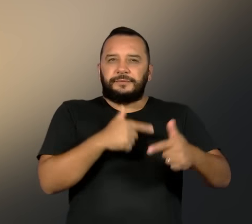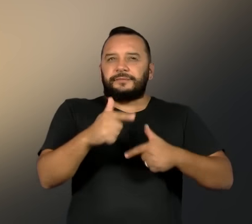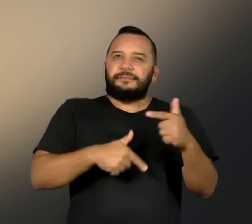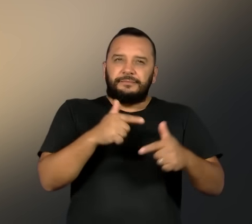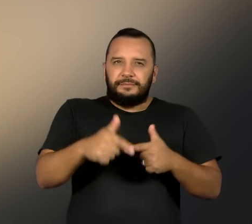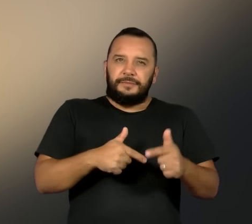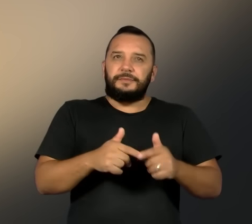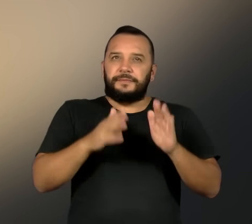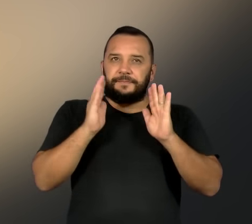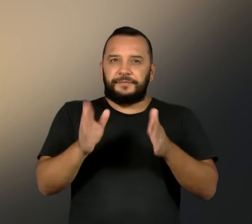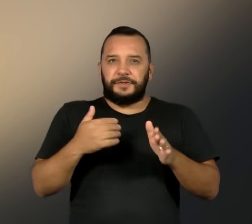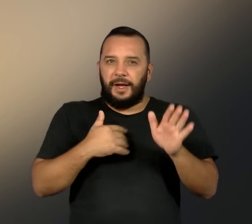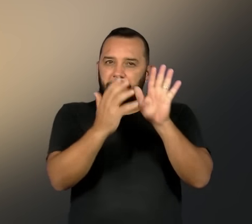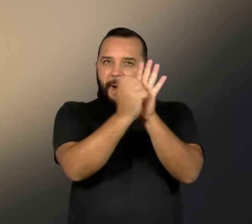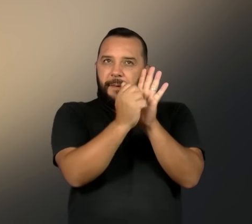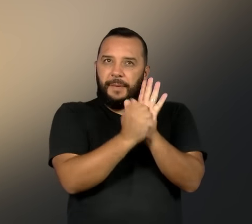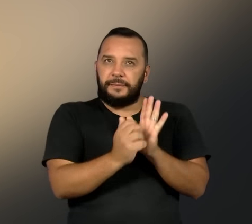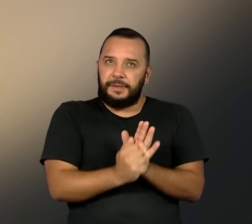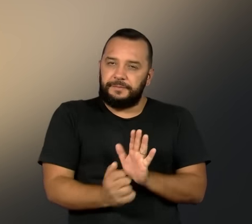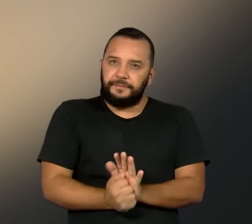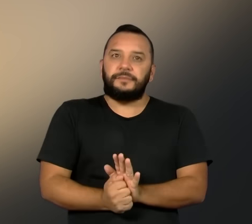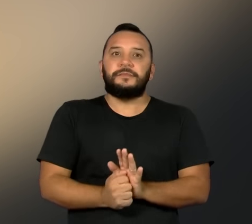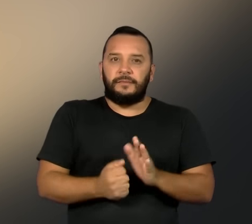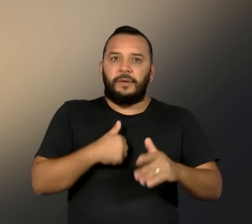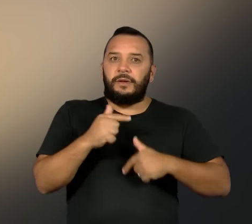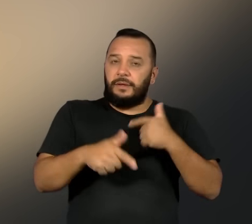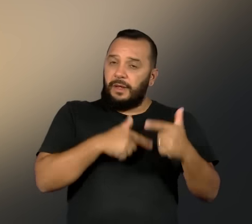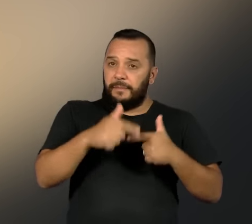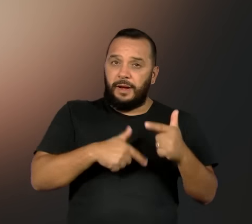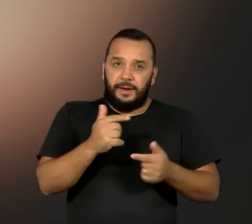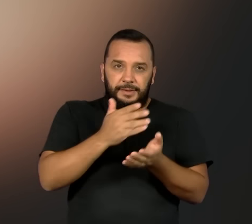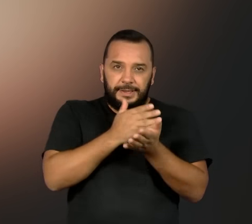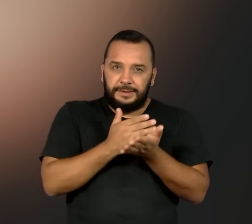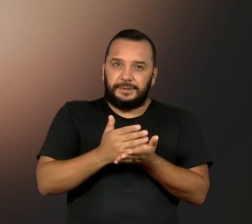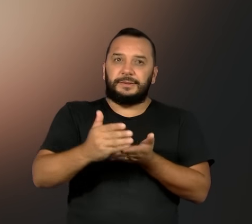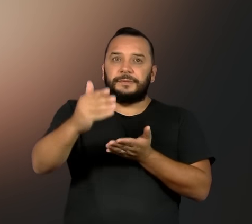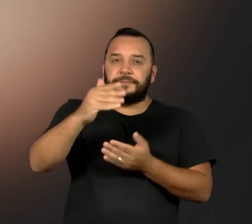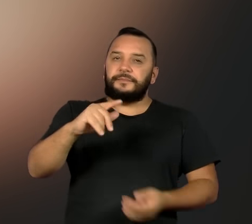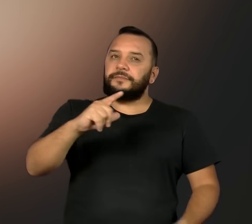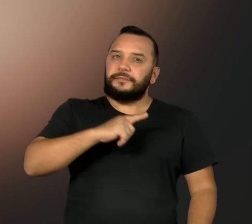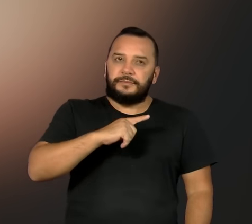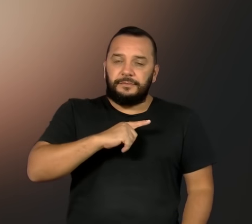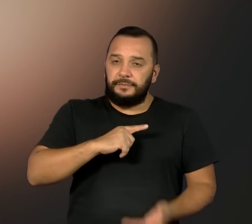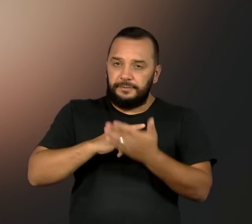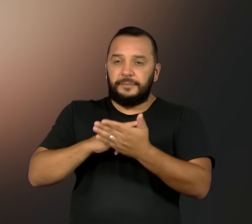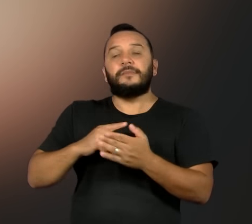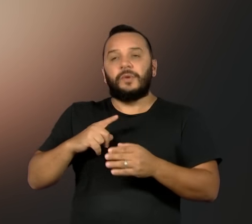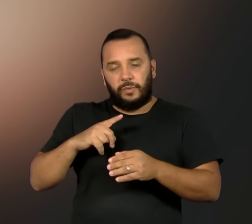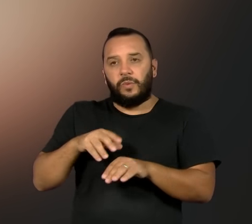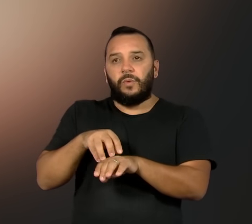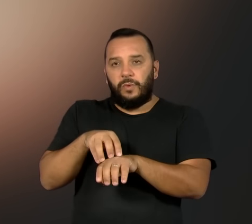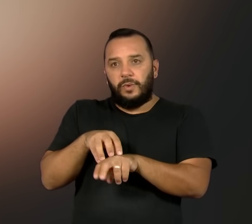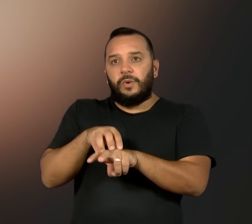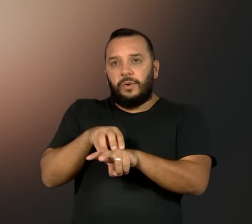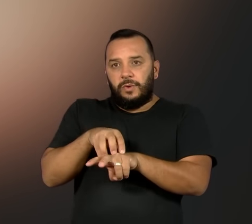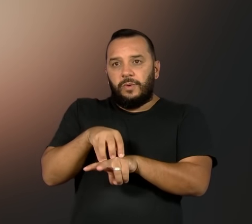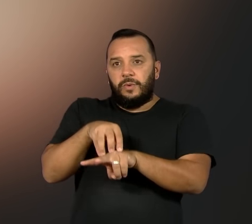e integrado de catalogação, que é um trabalho basicamente inicial. Com moluscos aconteceu isso também. Então,